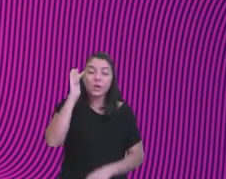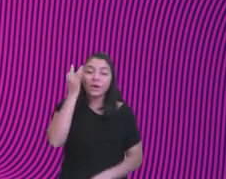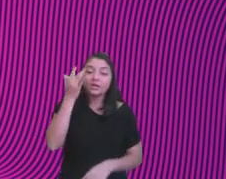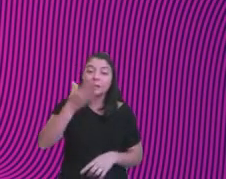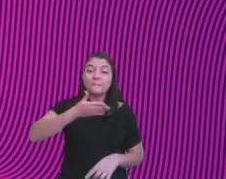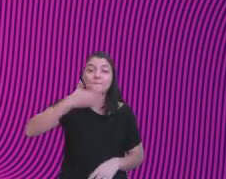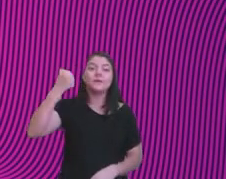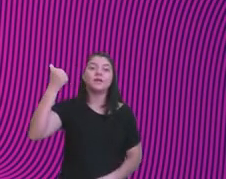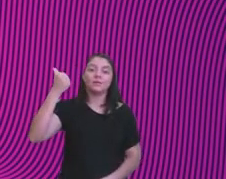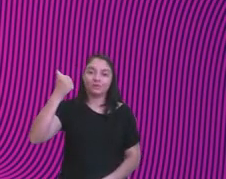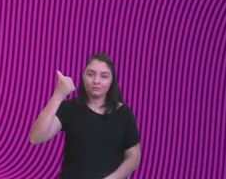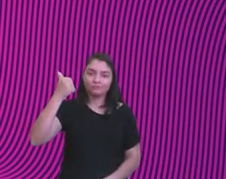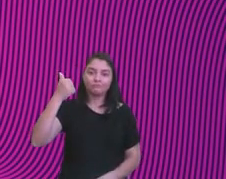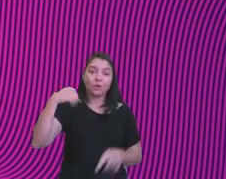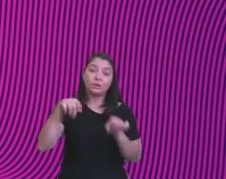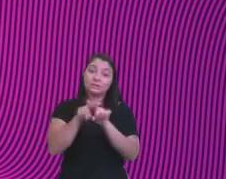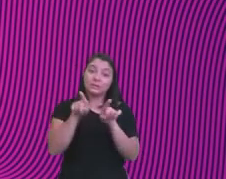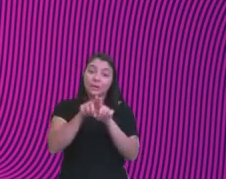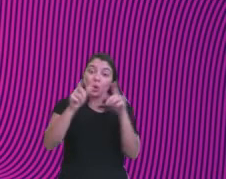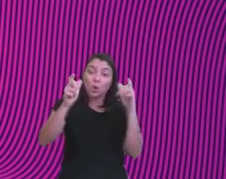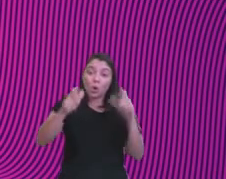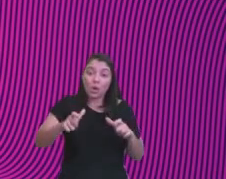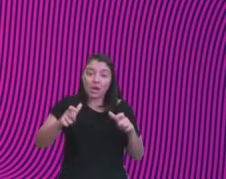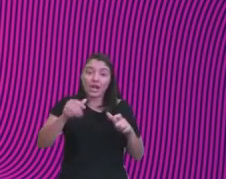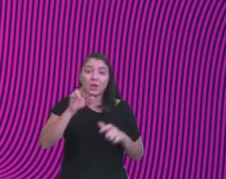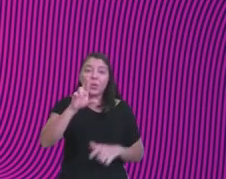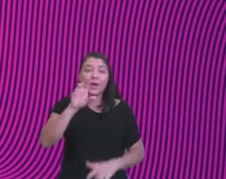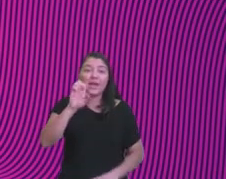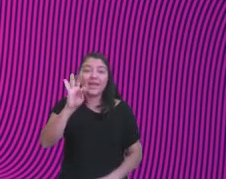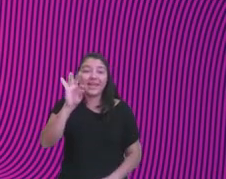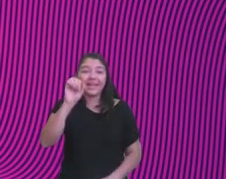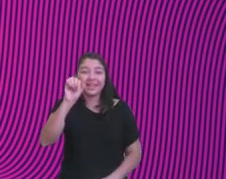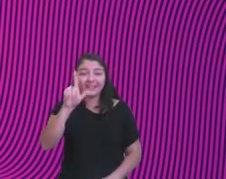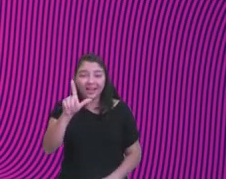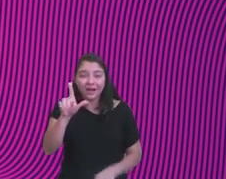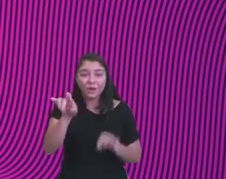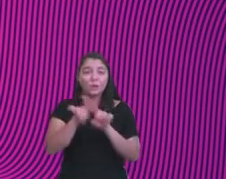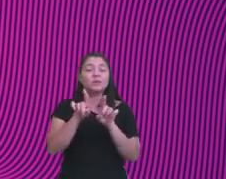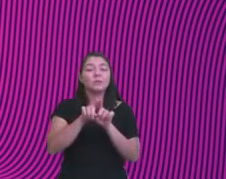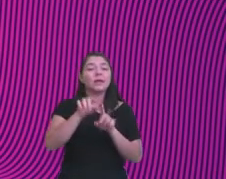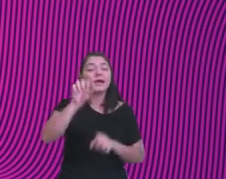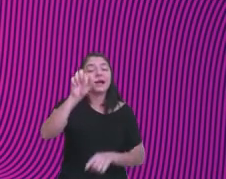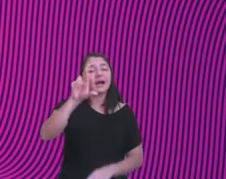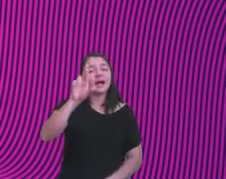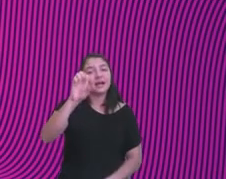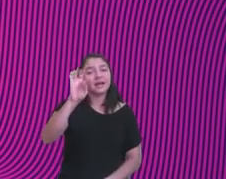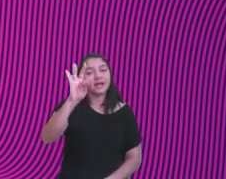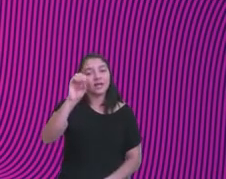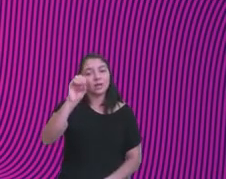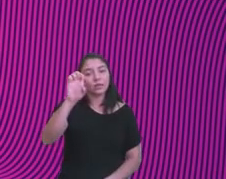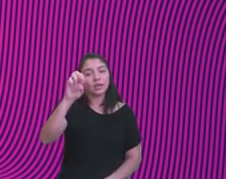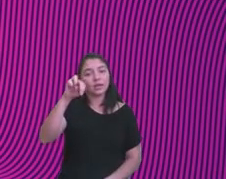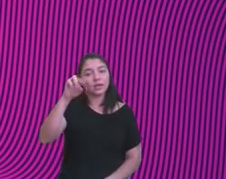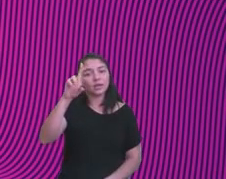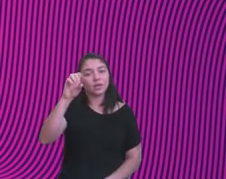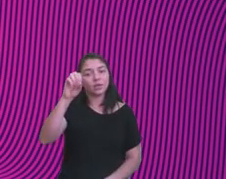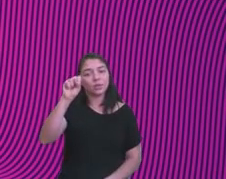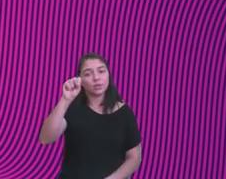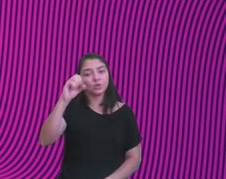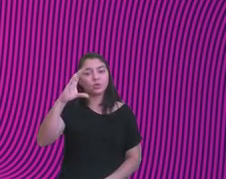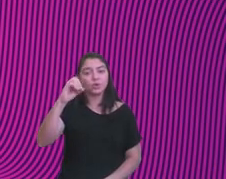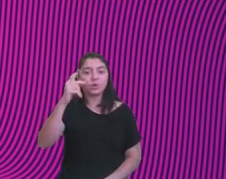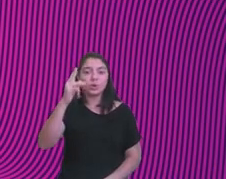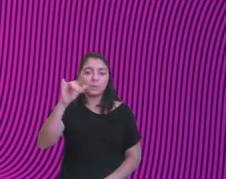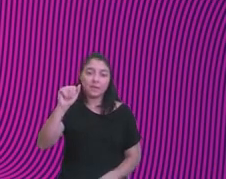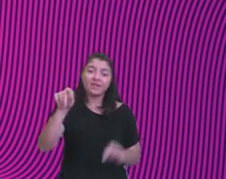é a avaliação local, quer dizer, o toque retal, a retosigmoidoscopia desse doente, é a melhor forma de se avaliar. Não cabe biópsia